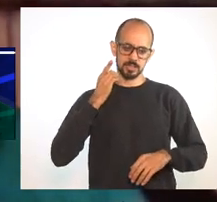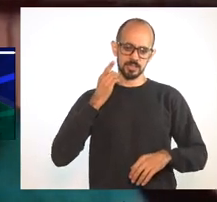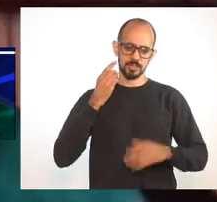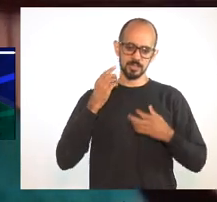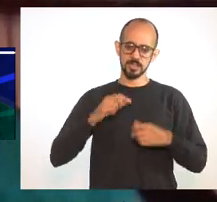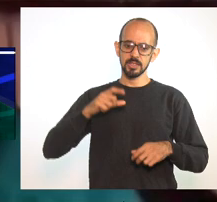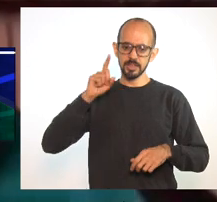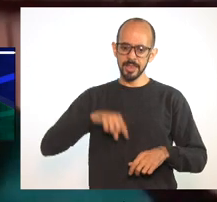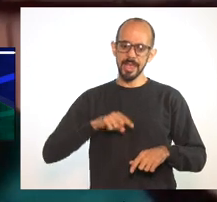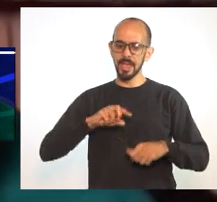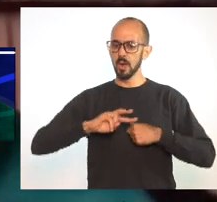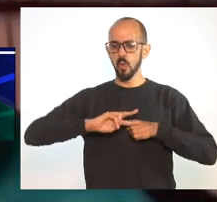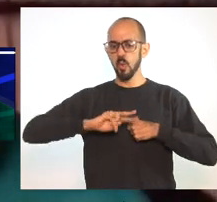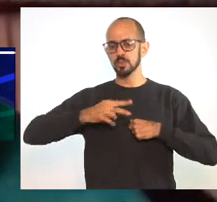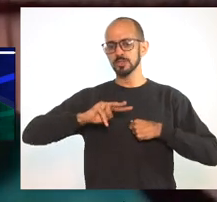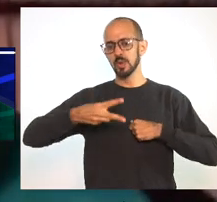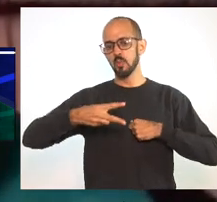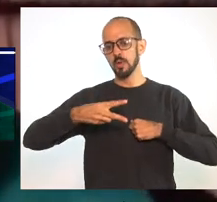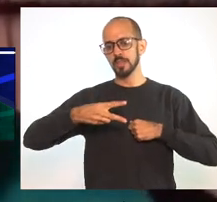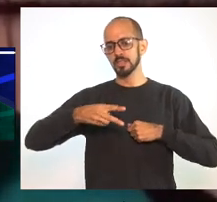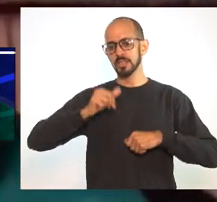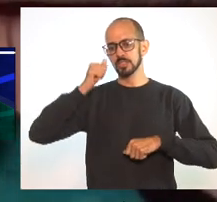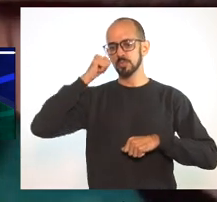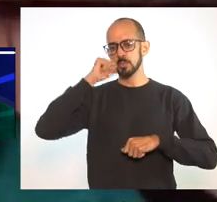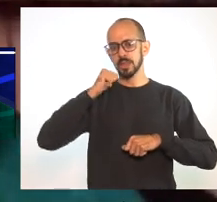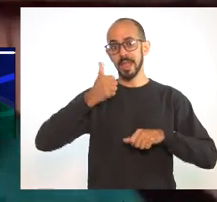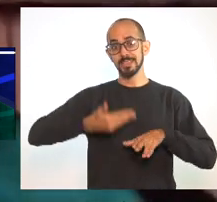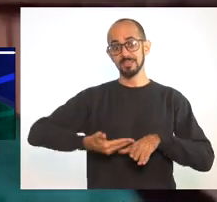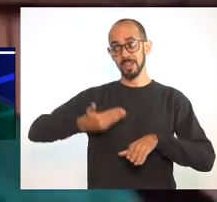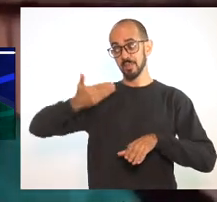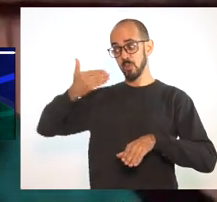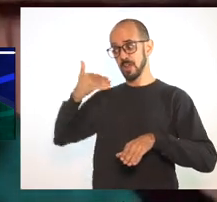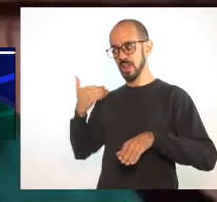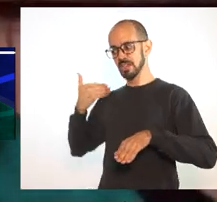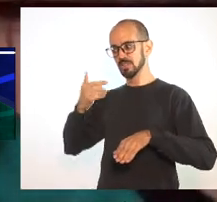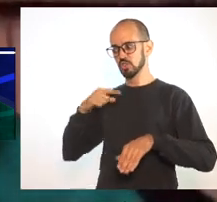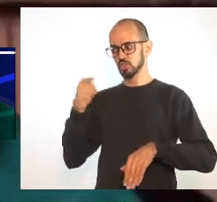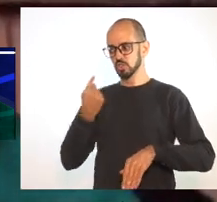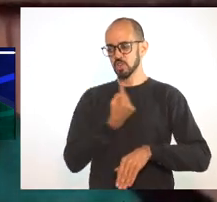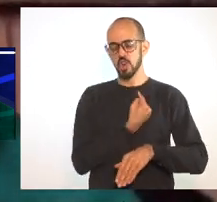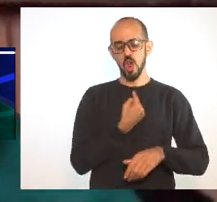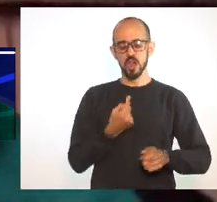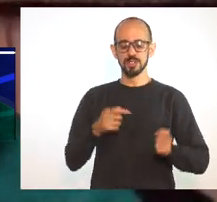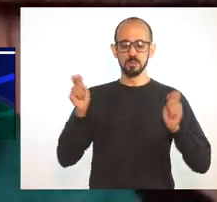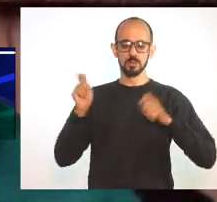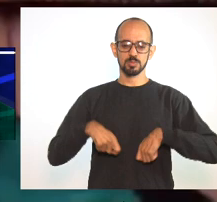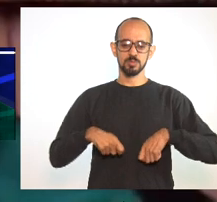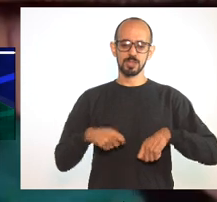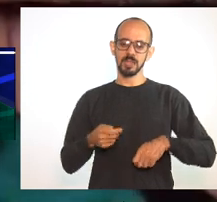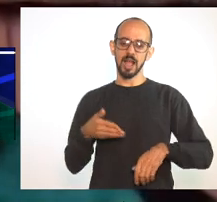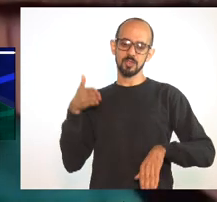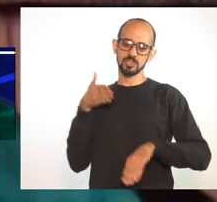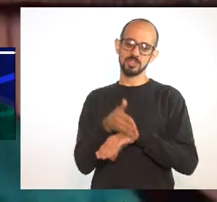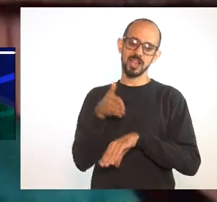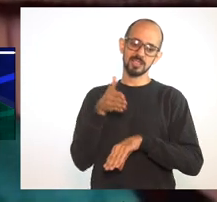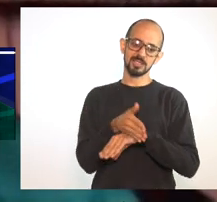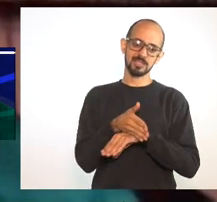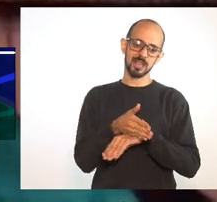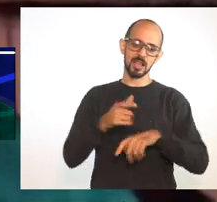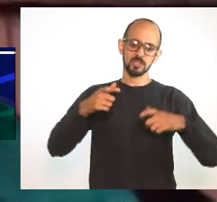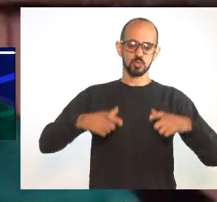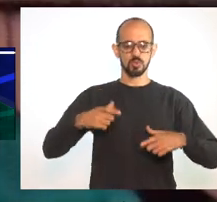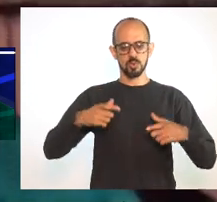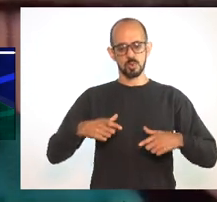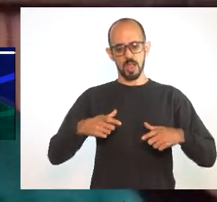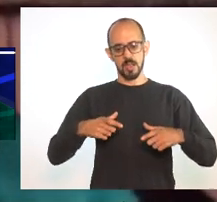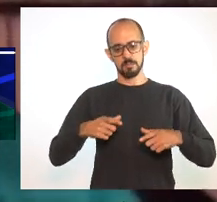são fruto da luta de mulheres que vieram antes de nós, que possibilitaram a nossa presença nesse espaço, para que nós não sejamos